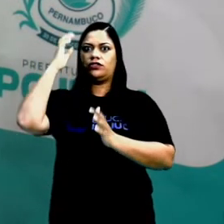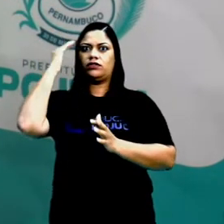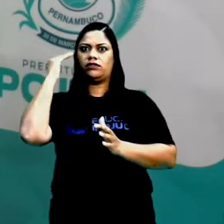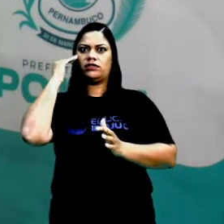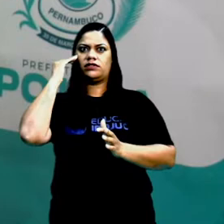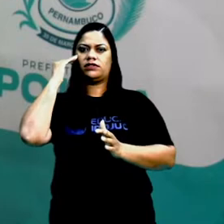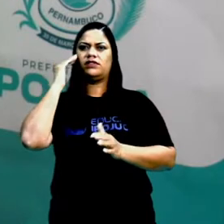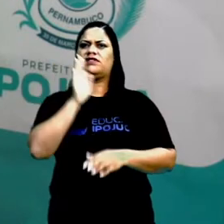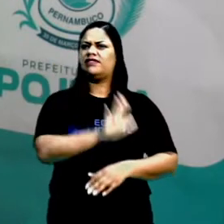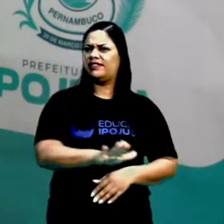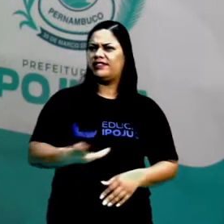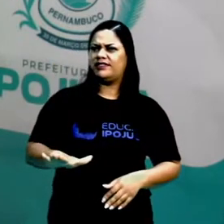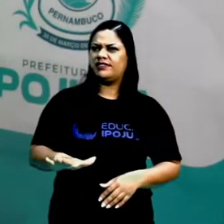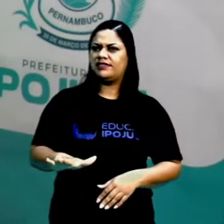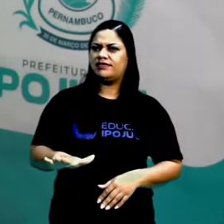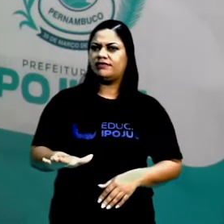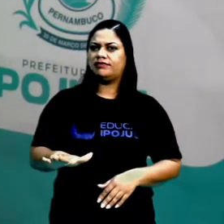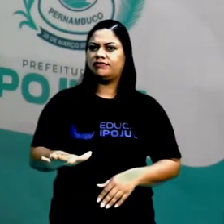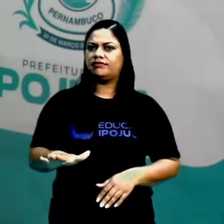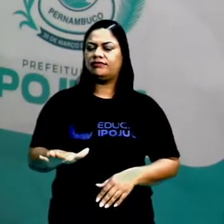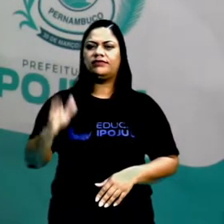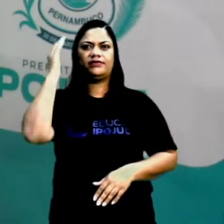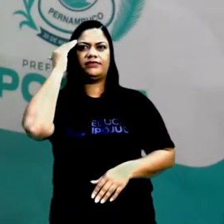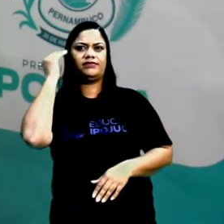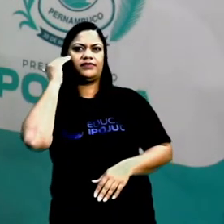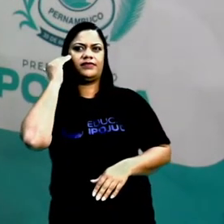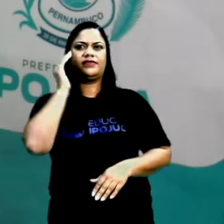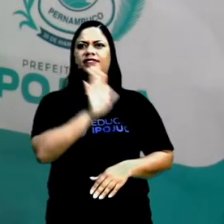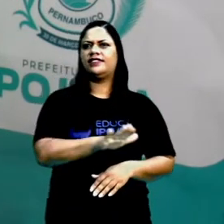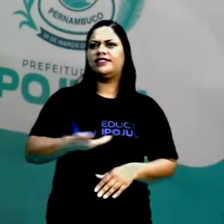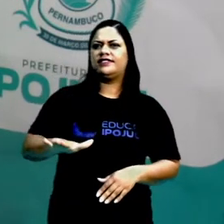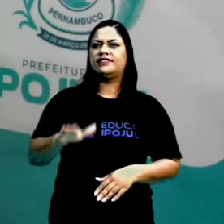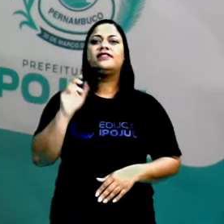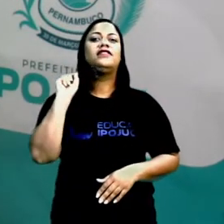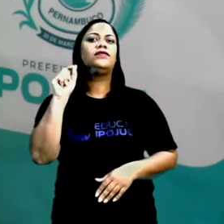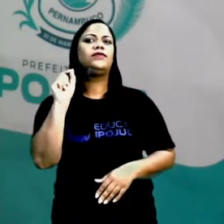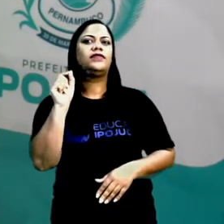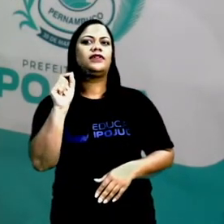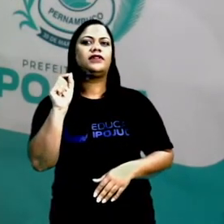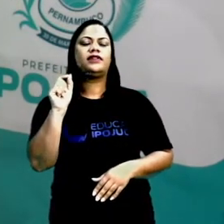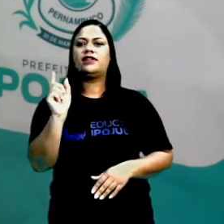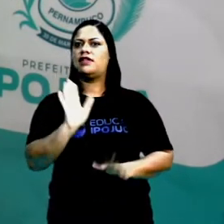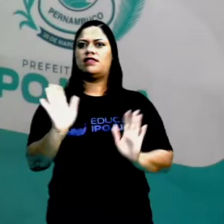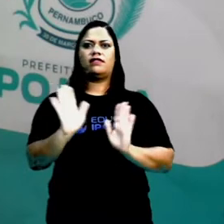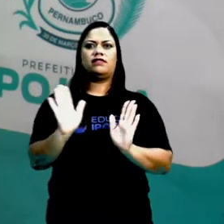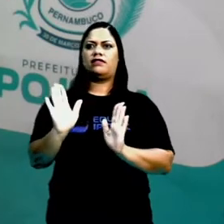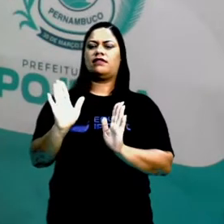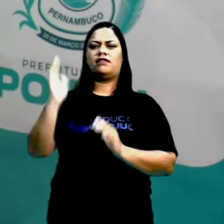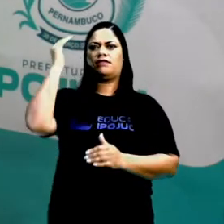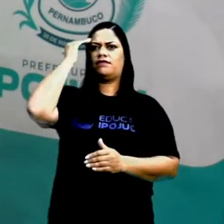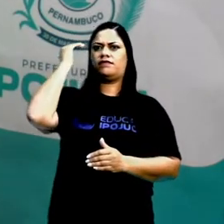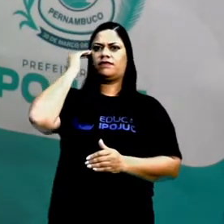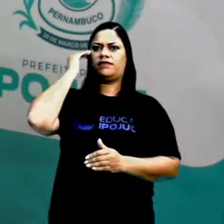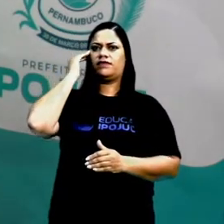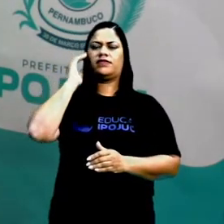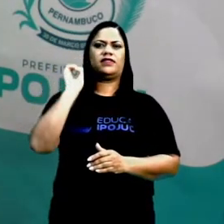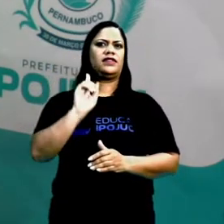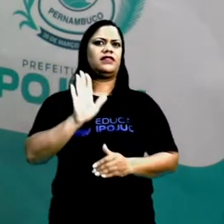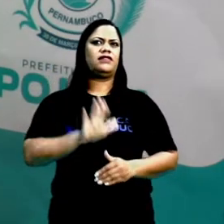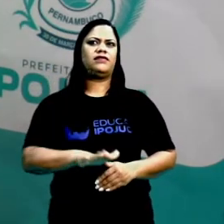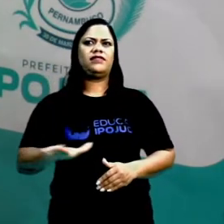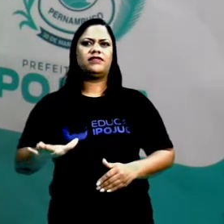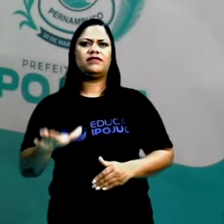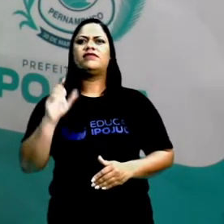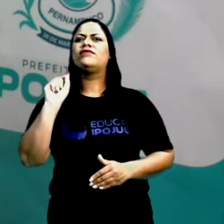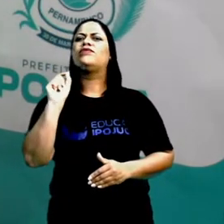que pré-adolescente é criança? É adolescente, é criança, é o quê? Se ele não é adolescente, não quer ser mais criança, o